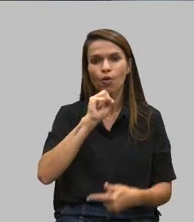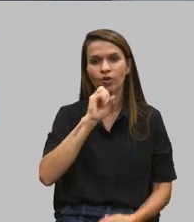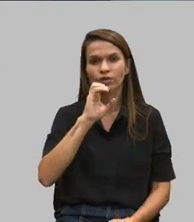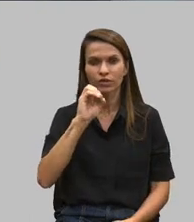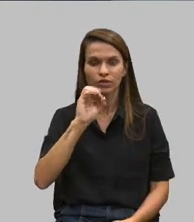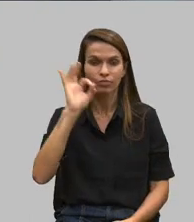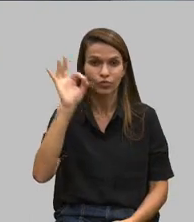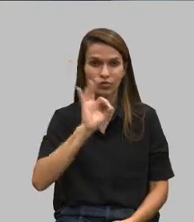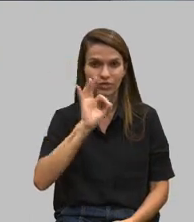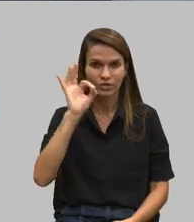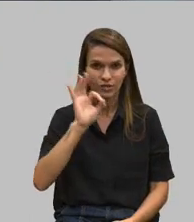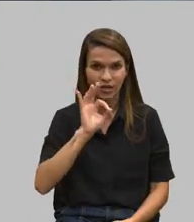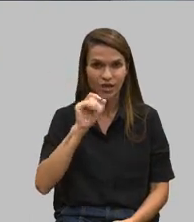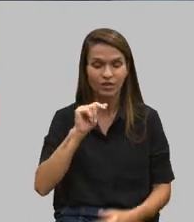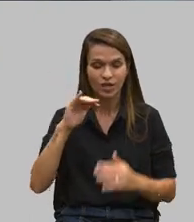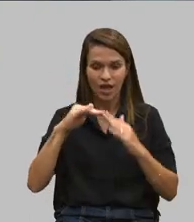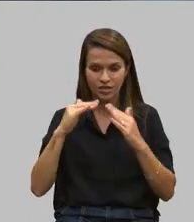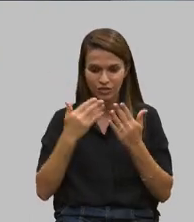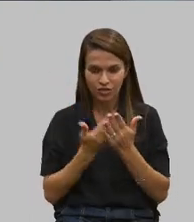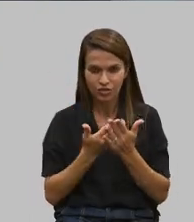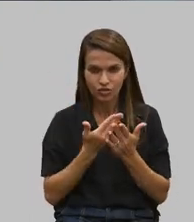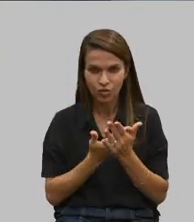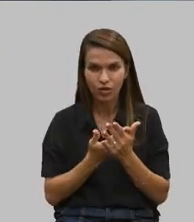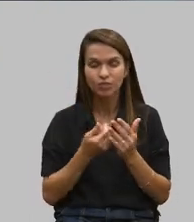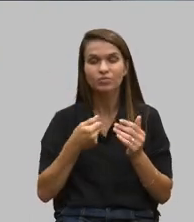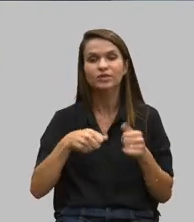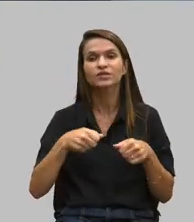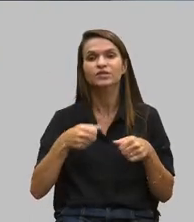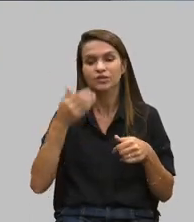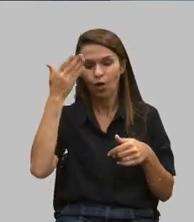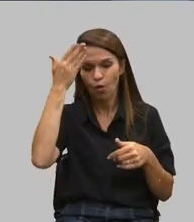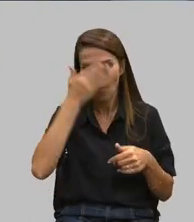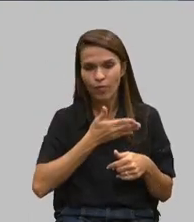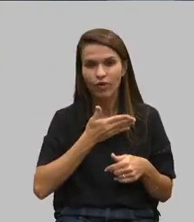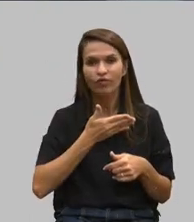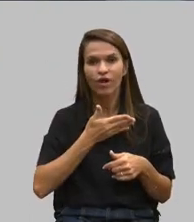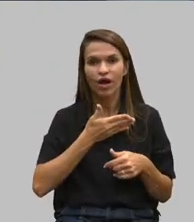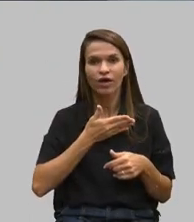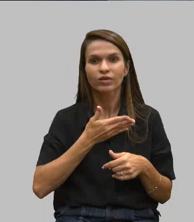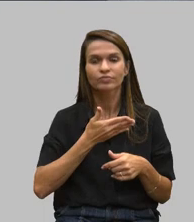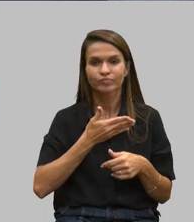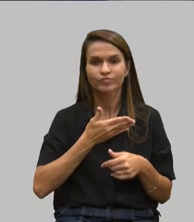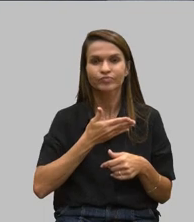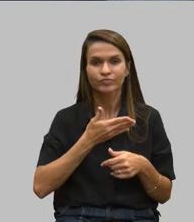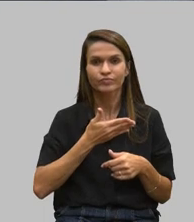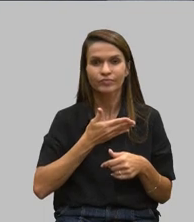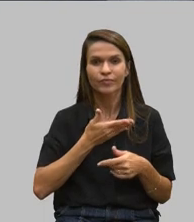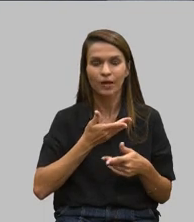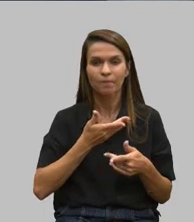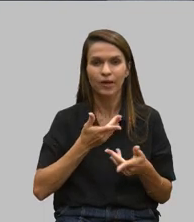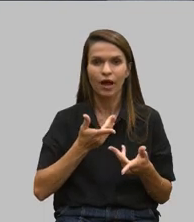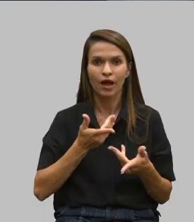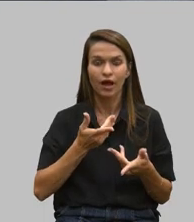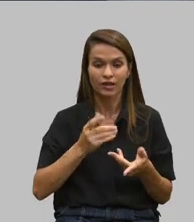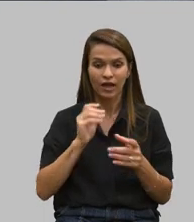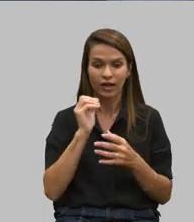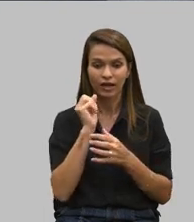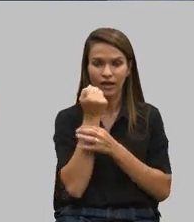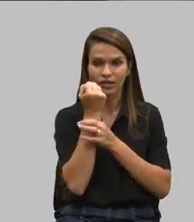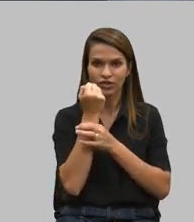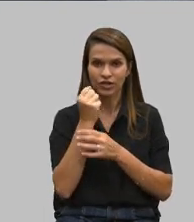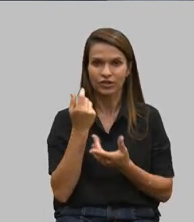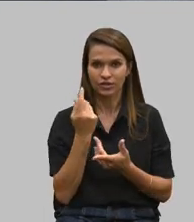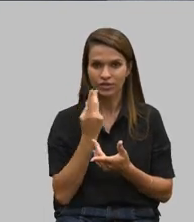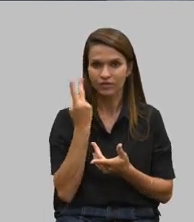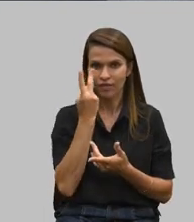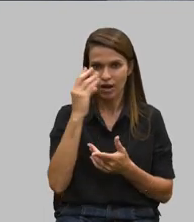creches eles têm que comprovar para fazer justiça a este valor porque nós entendemos que a escola